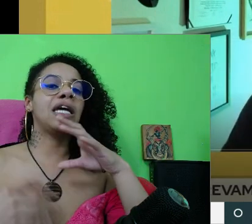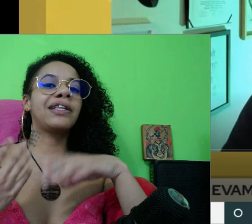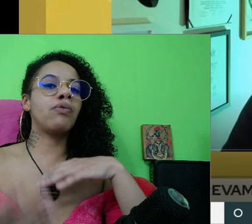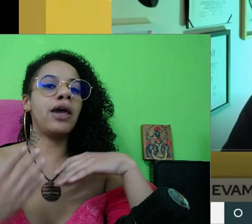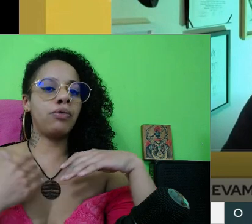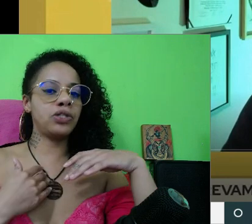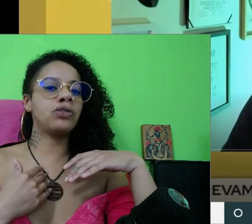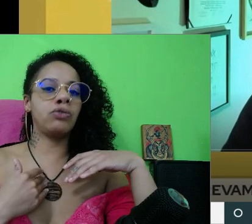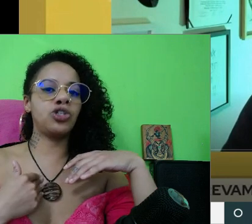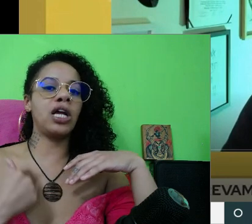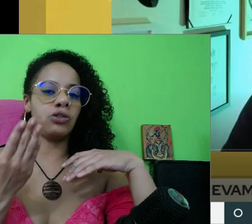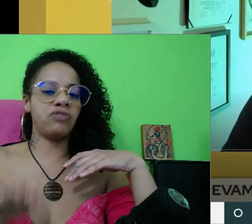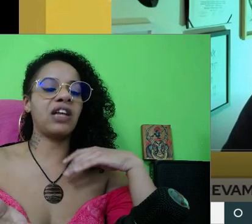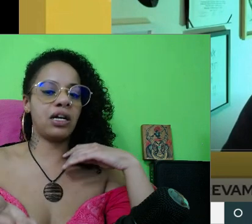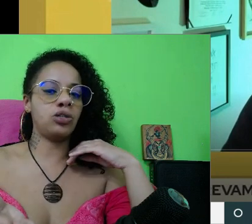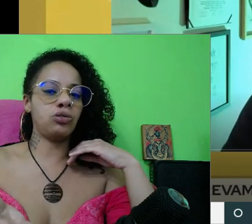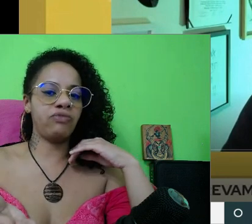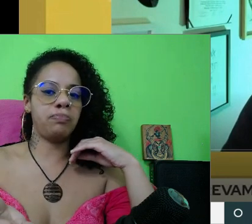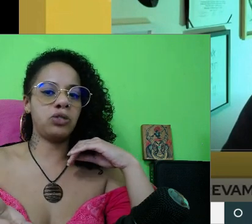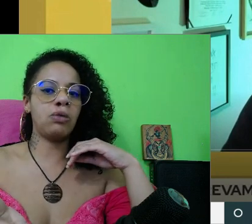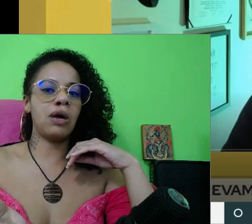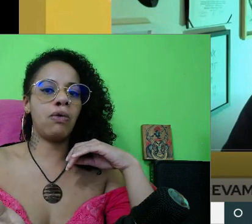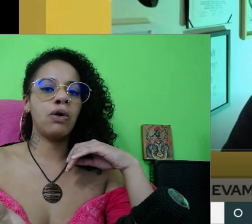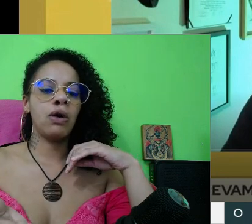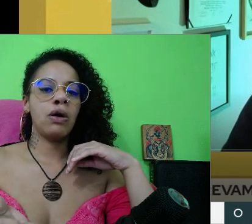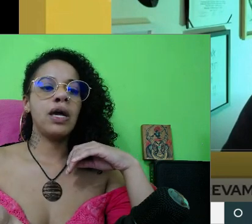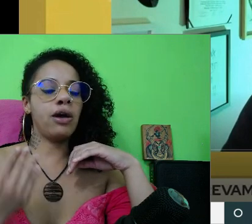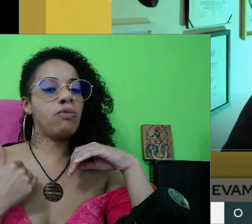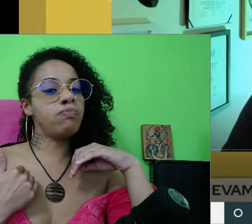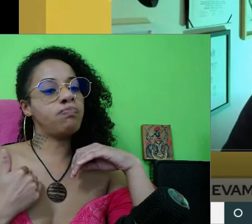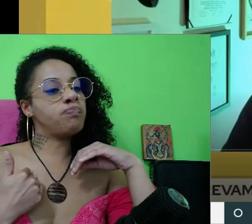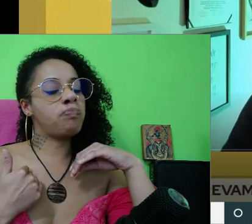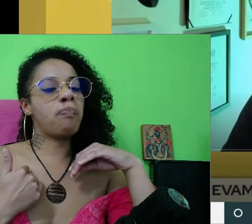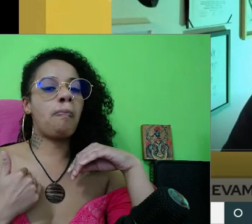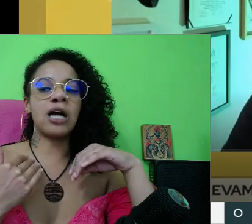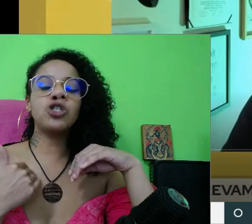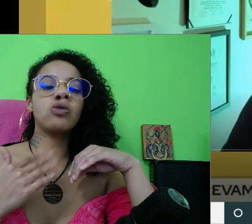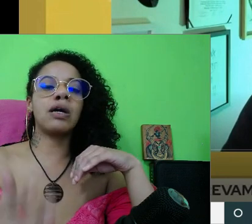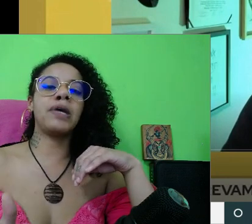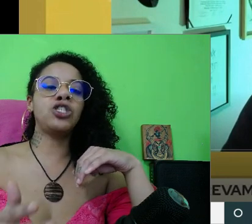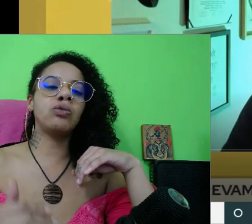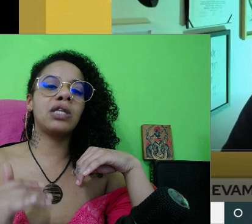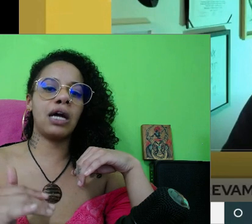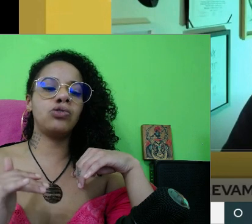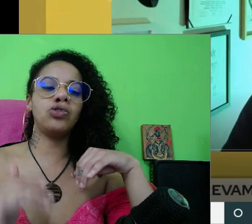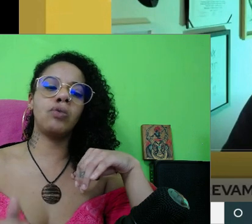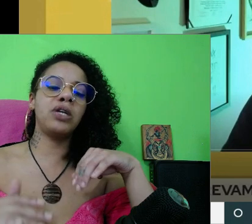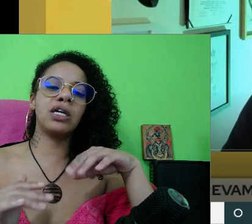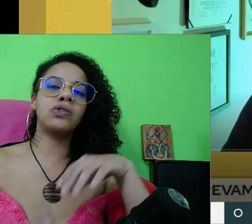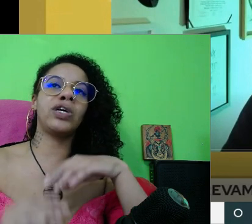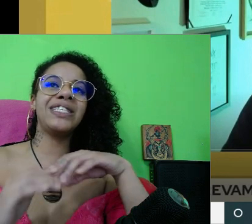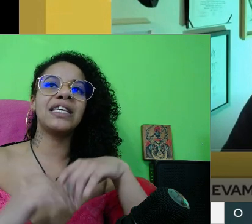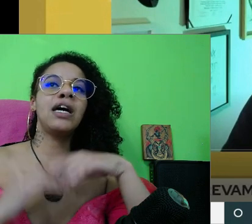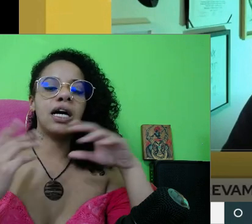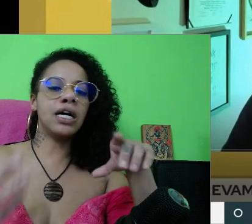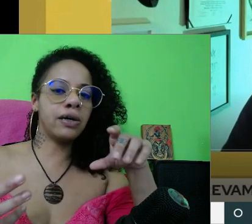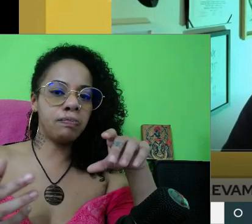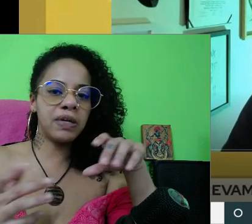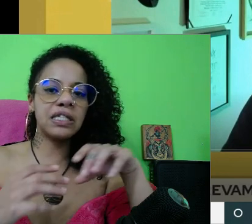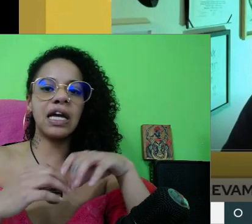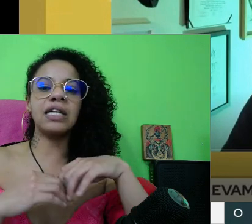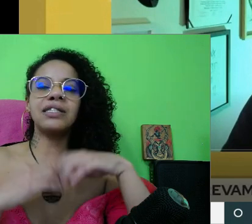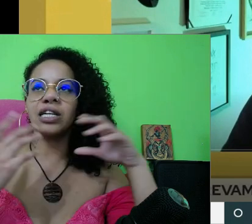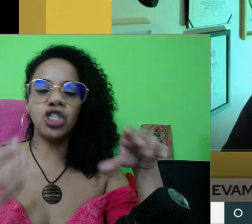então eu estou no direito de falar da sua vida pessoal eu particularmente eu trato sobre questões